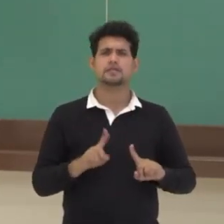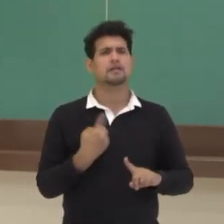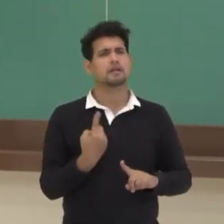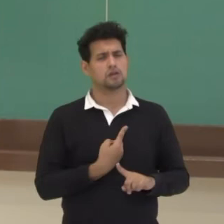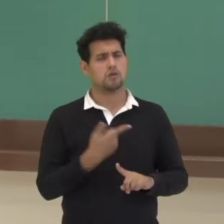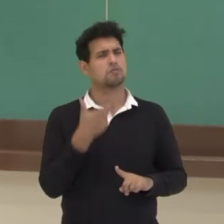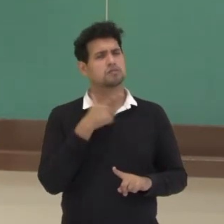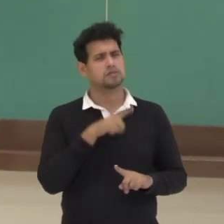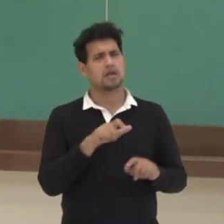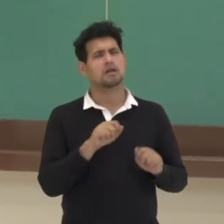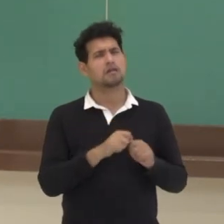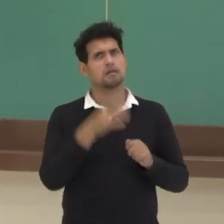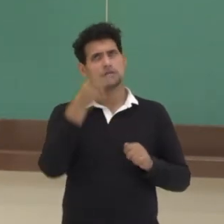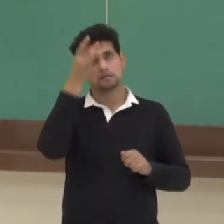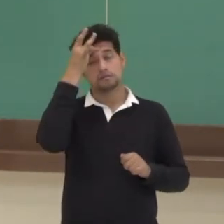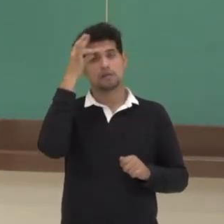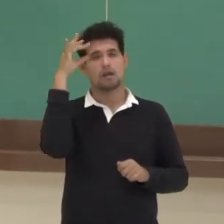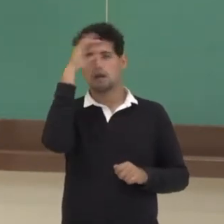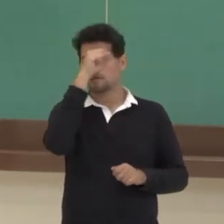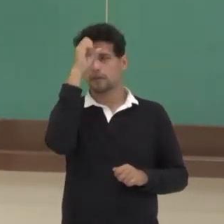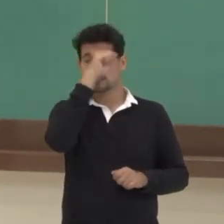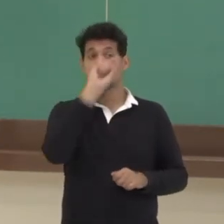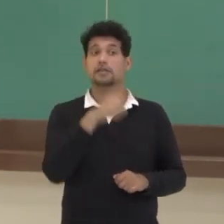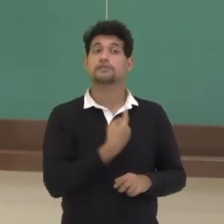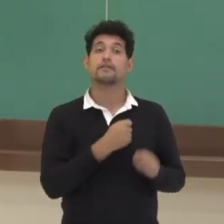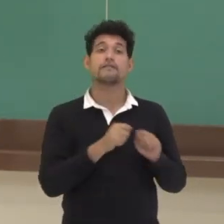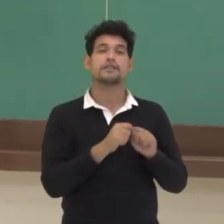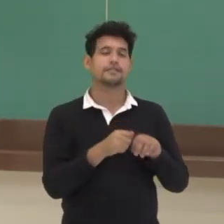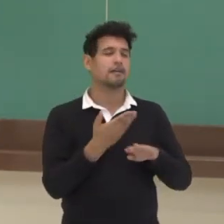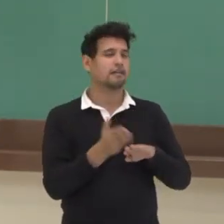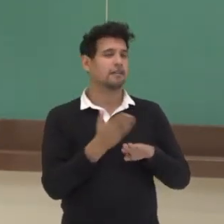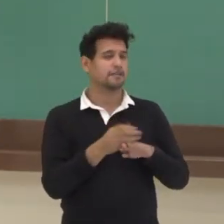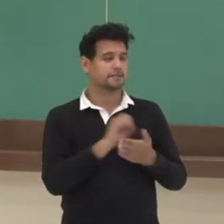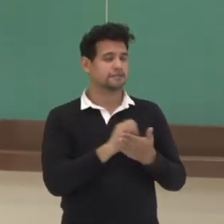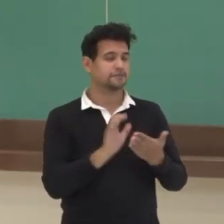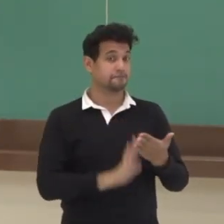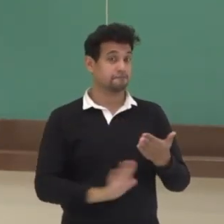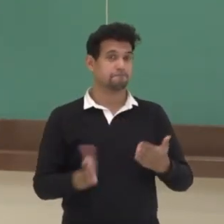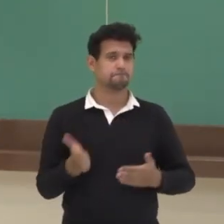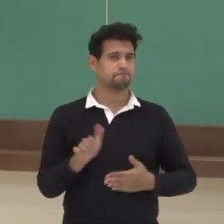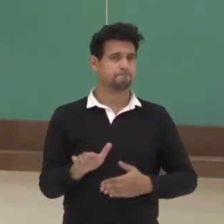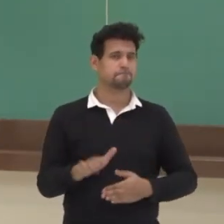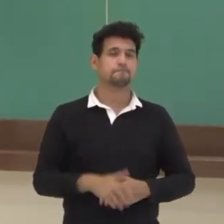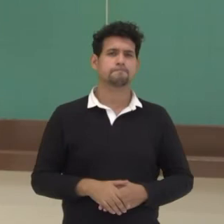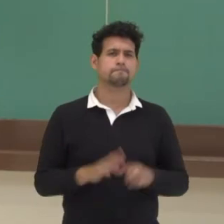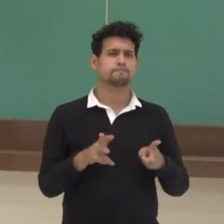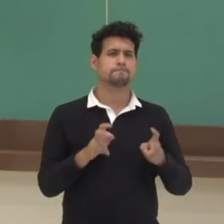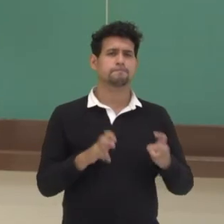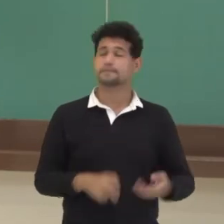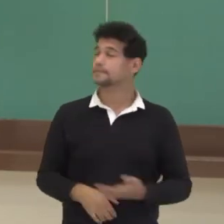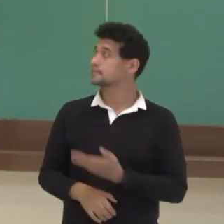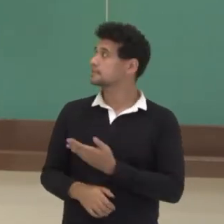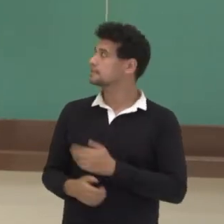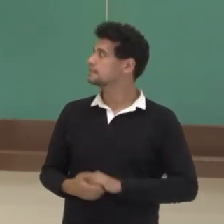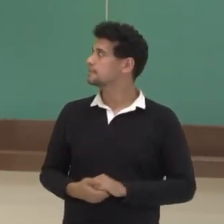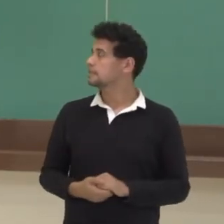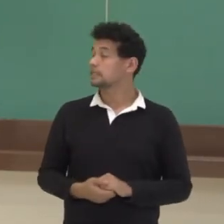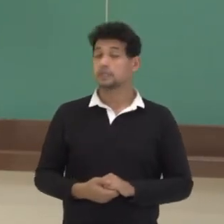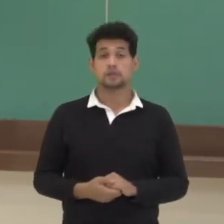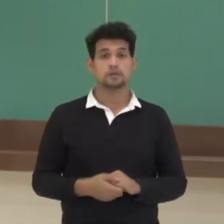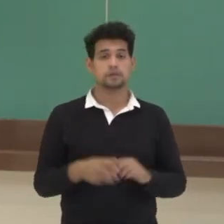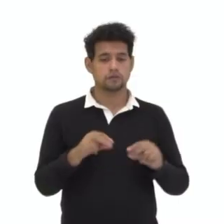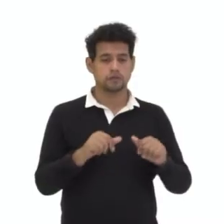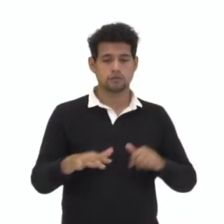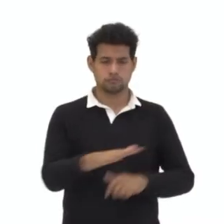realmente carimbe esse aprendizado, nós vamos fazer mais um exercício. Então, observe lá. Um